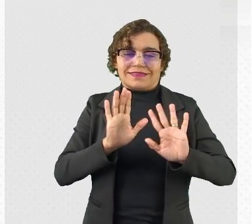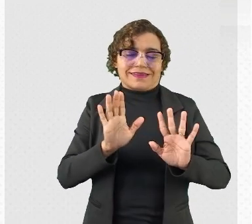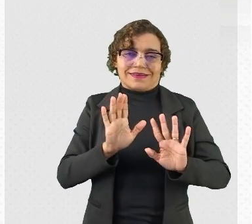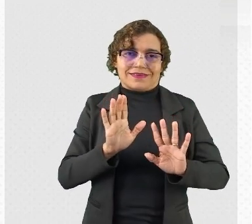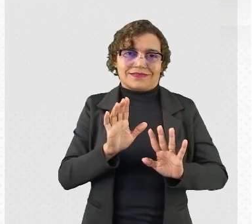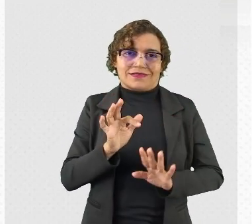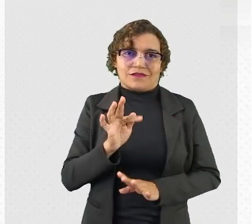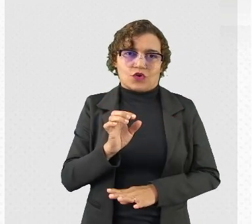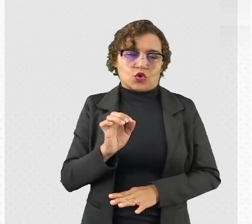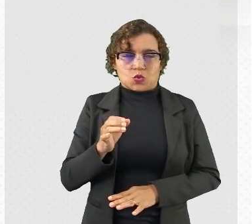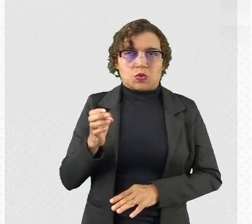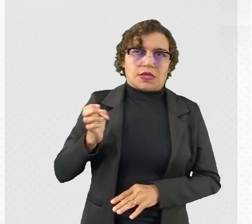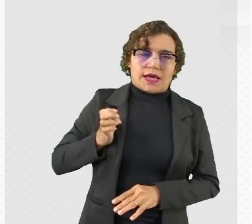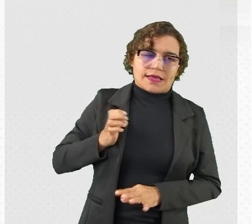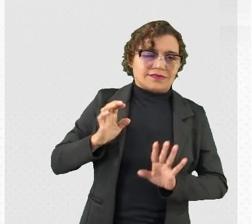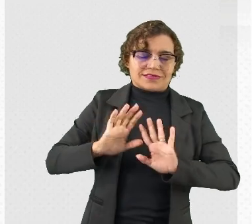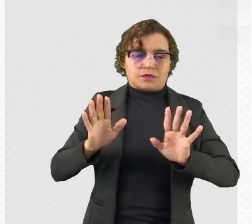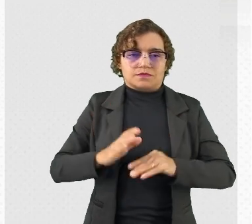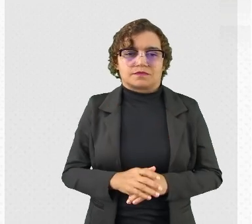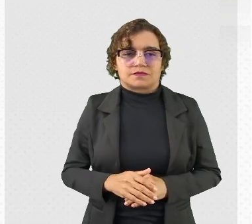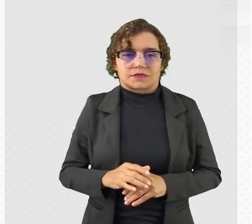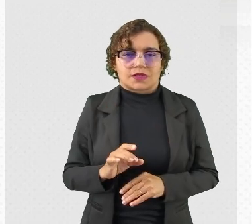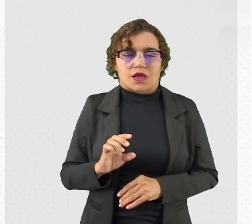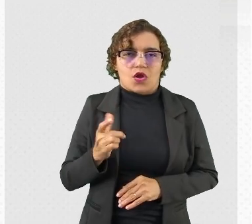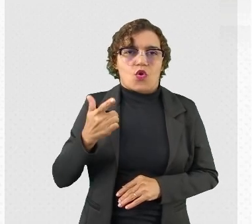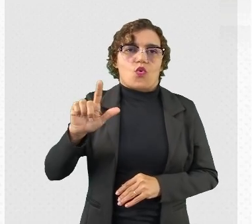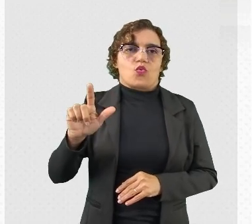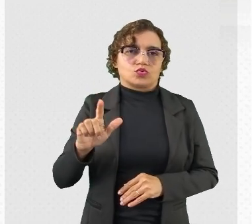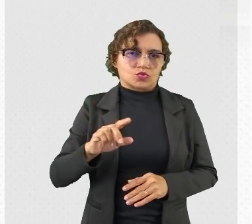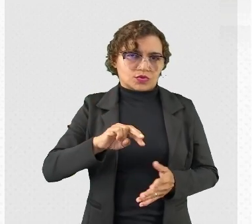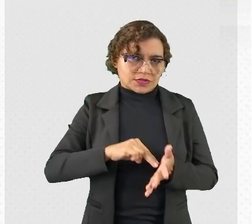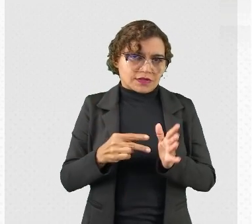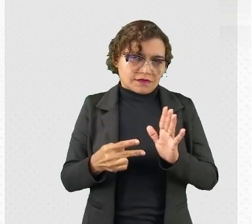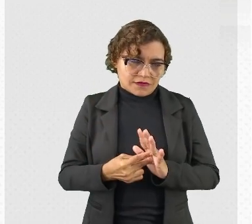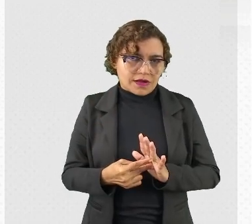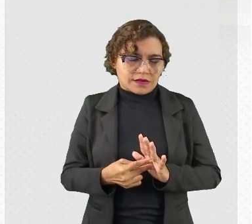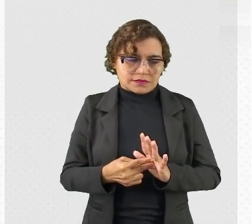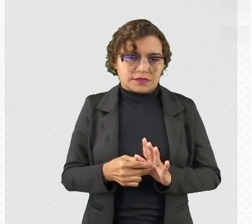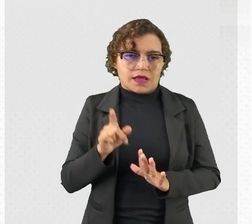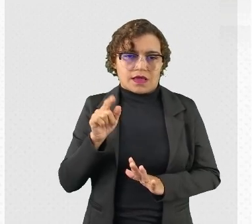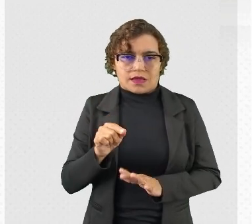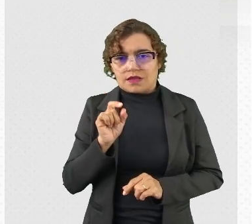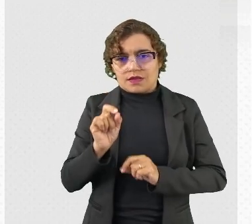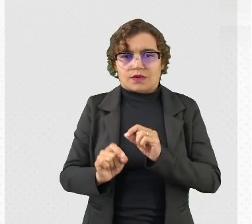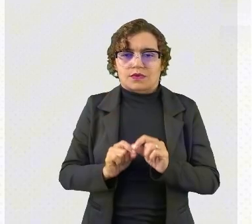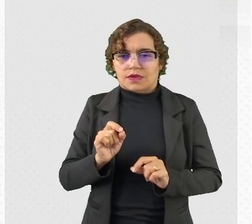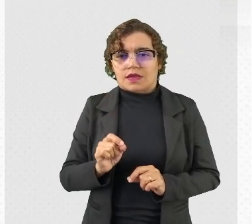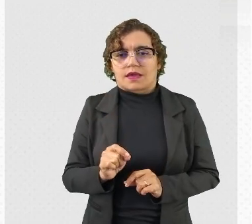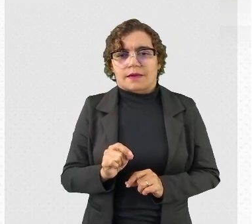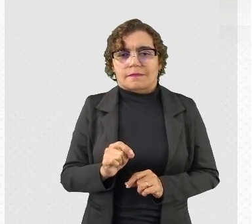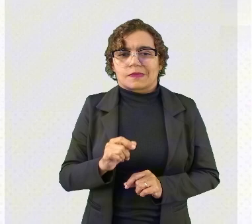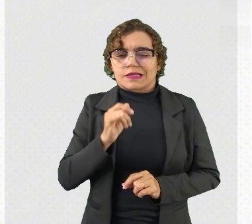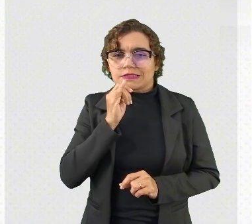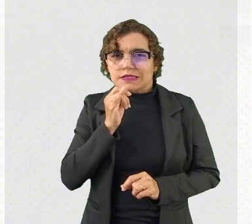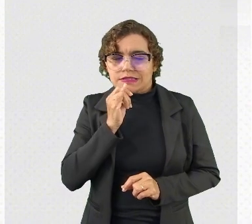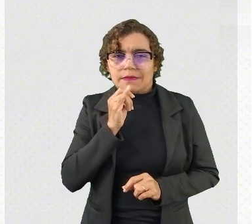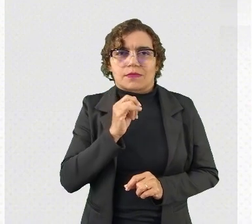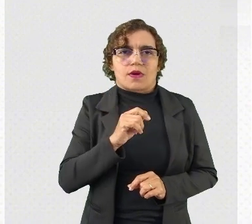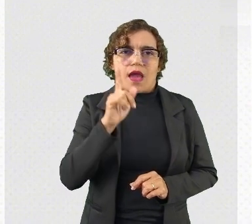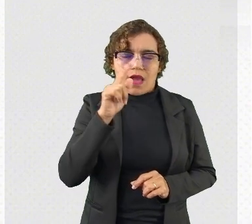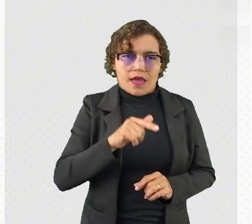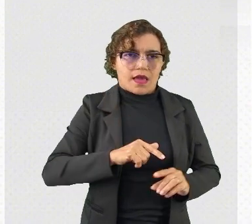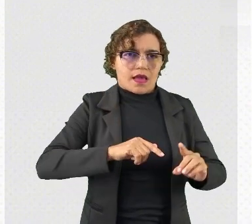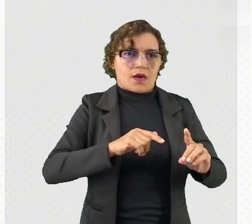de fortuna, tá bom? No caso aqui, a fortuna que ele se refere é uma analogia a uma deusa grega,